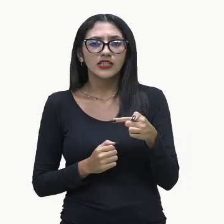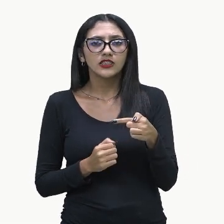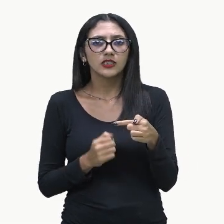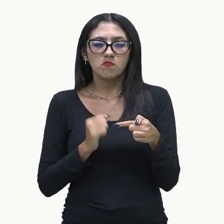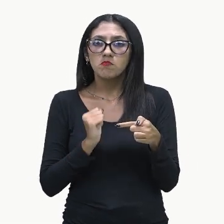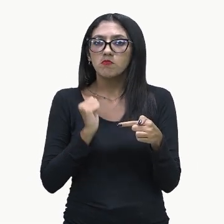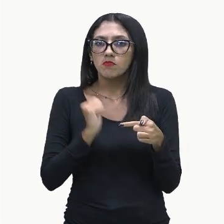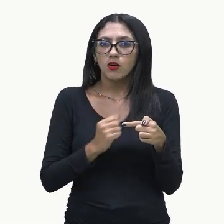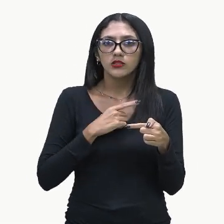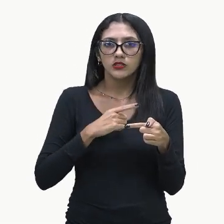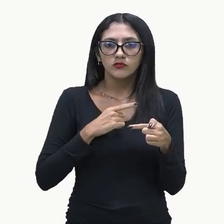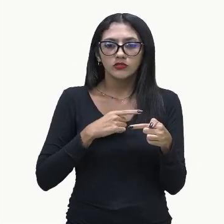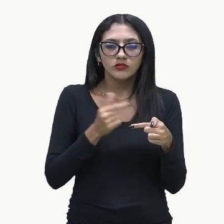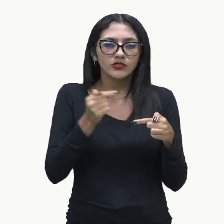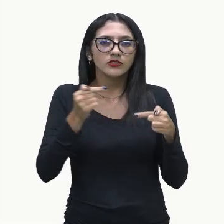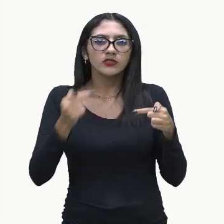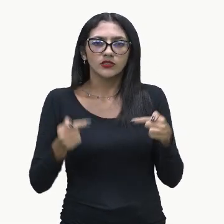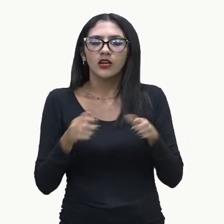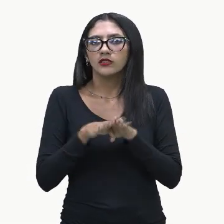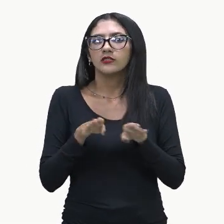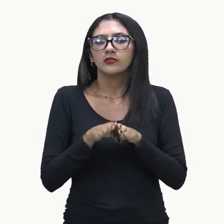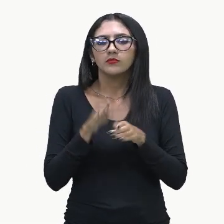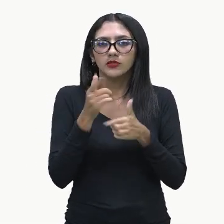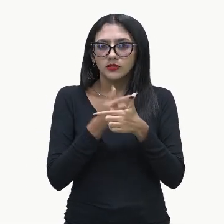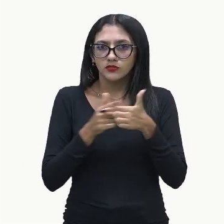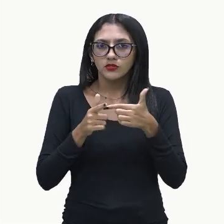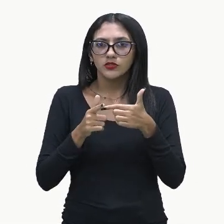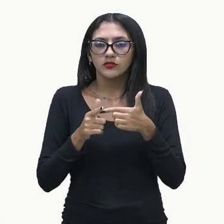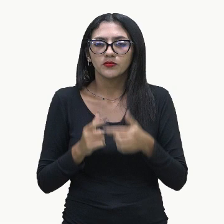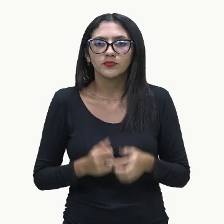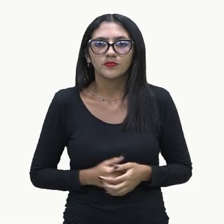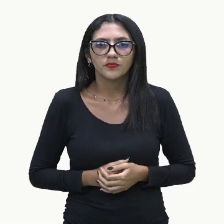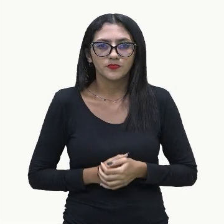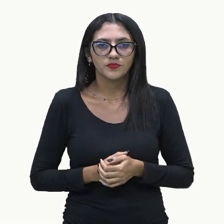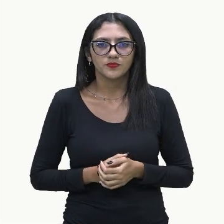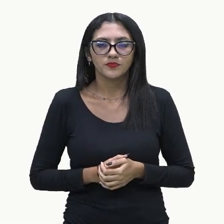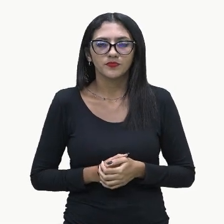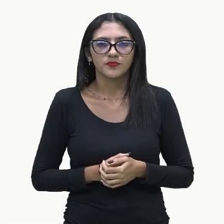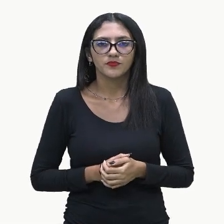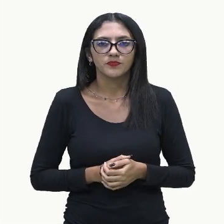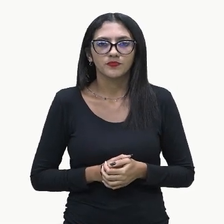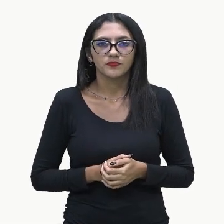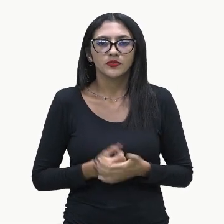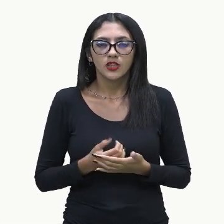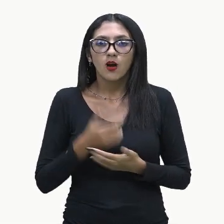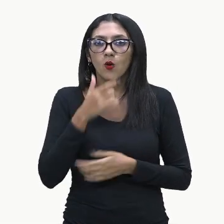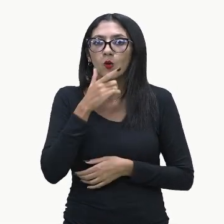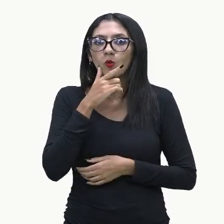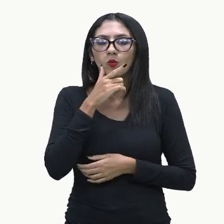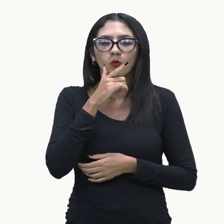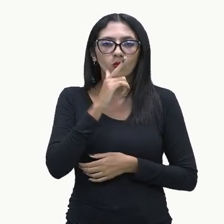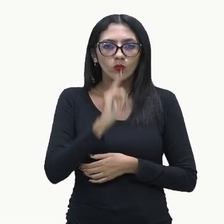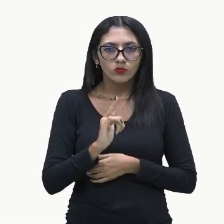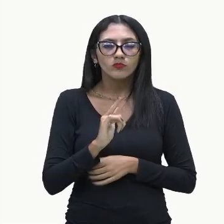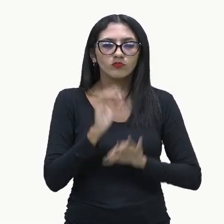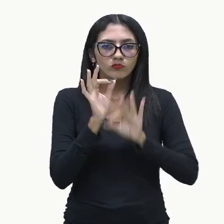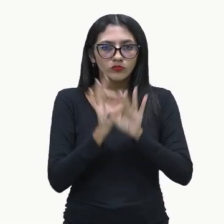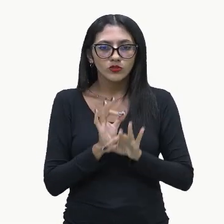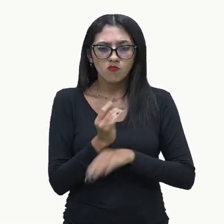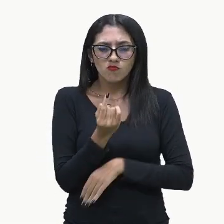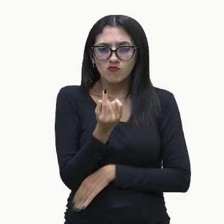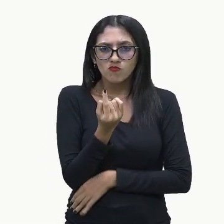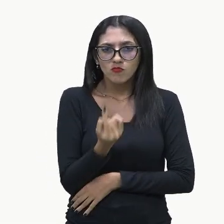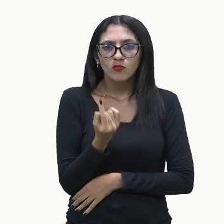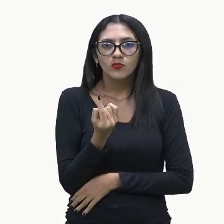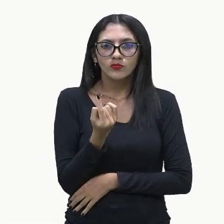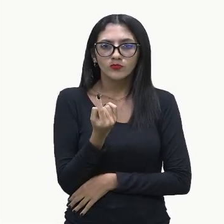pode ser dividido por ele mesmo. E aí, quando a gente já consegue fazer com que seja 1 aqui embaixo,